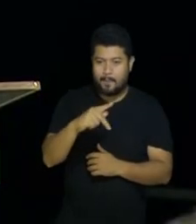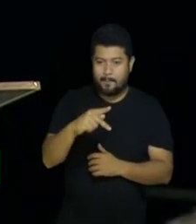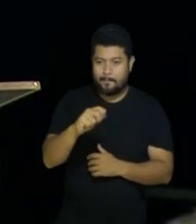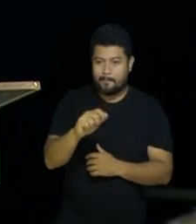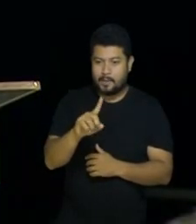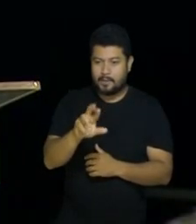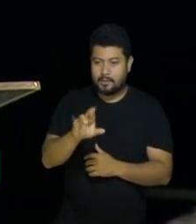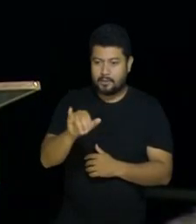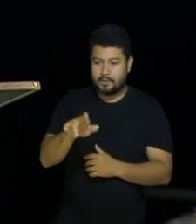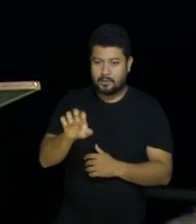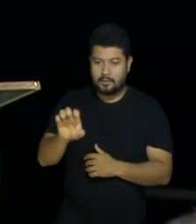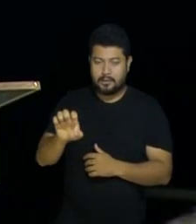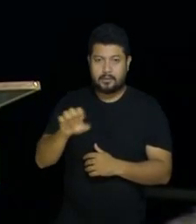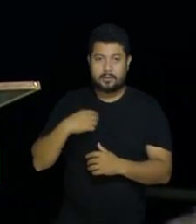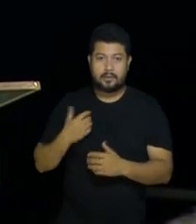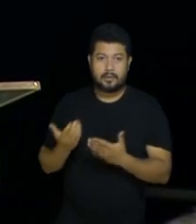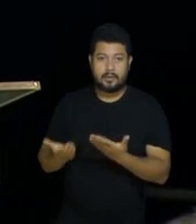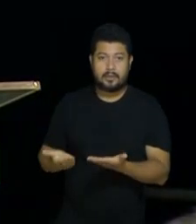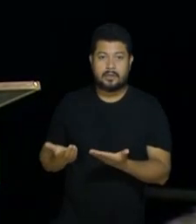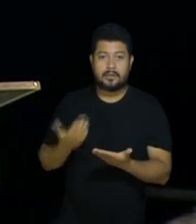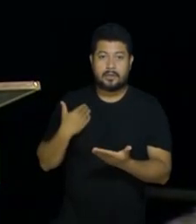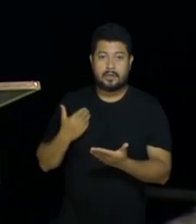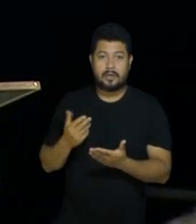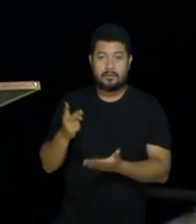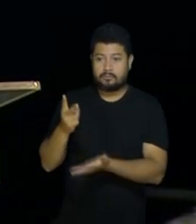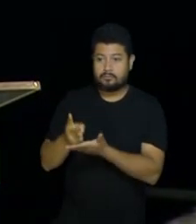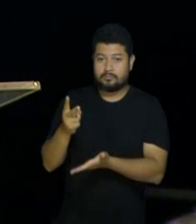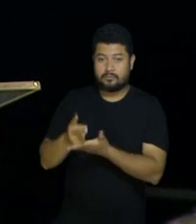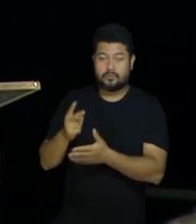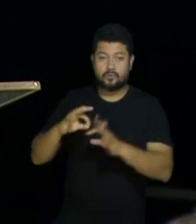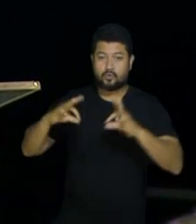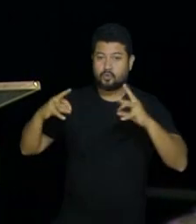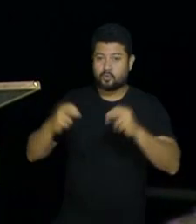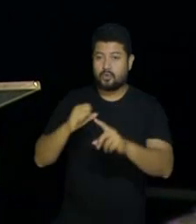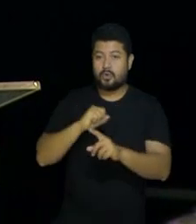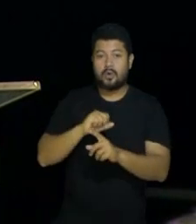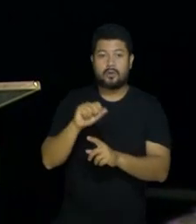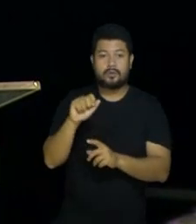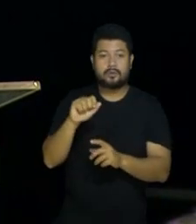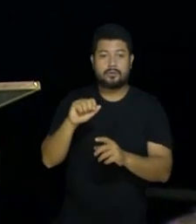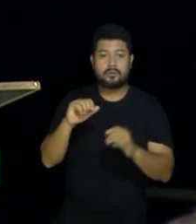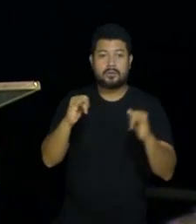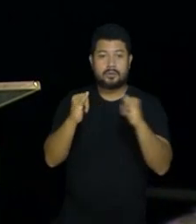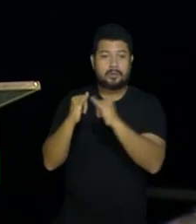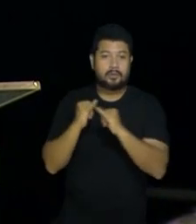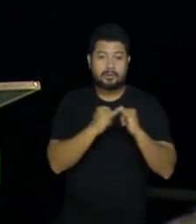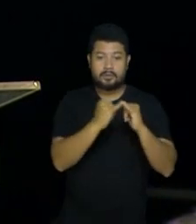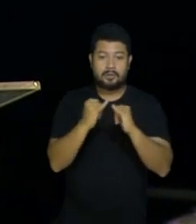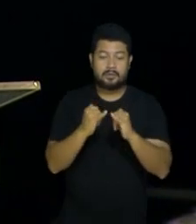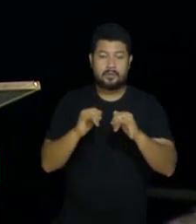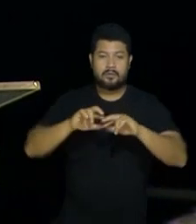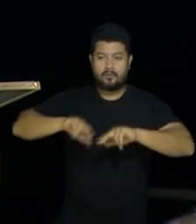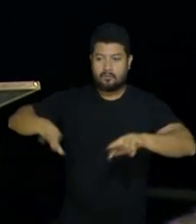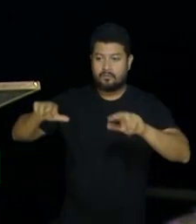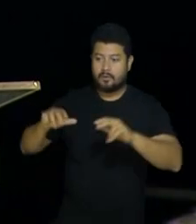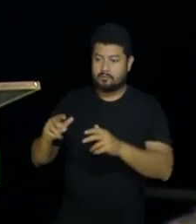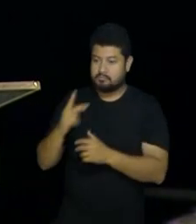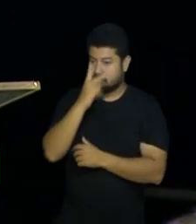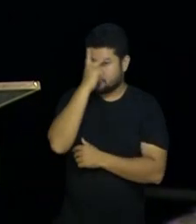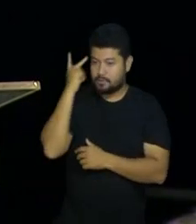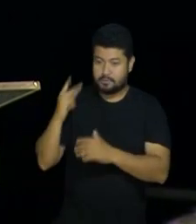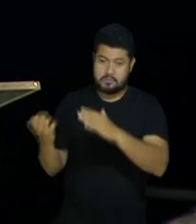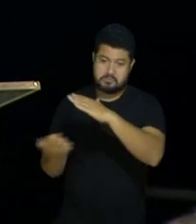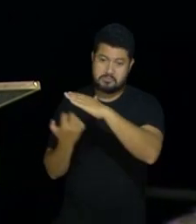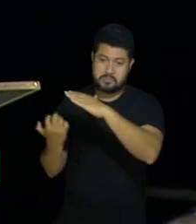mantenedora de toda a instituição, que são instituições privadas, pessoa jurídica, que financia então